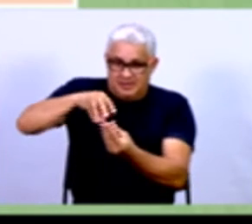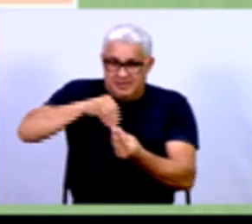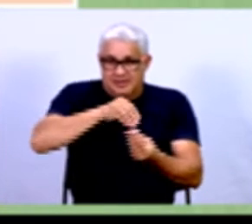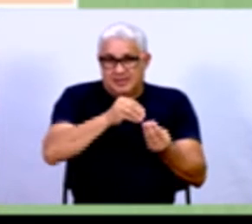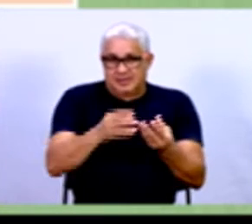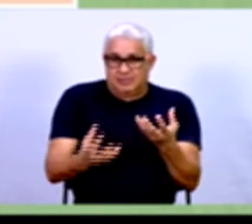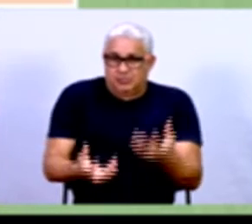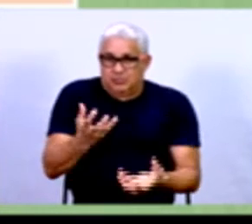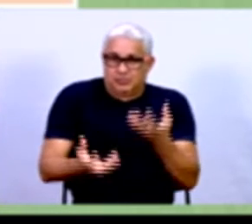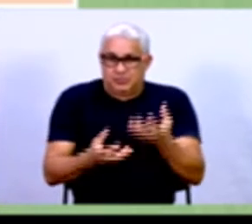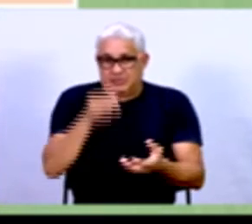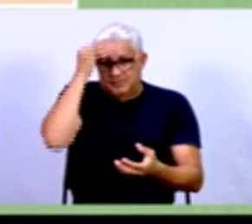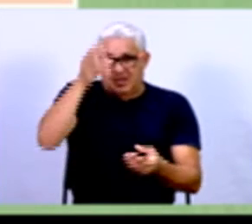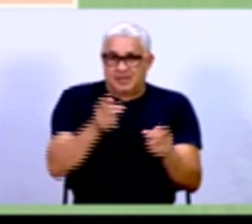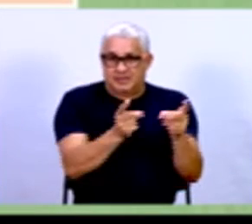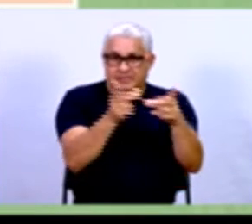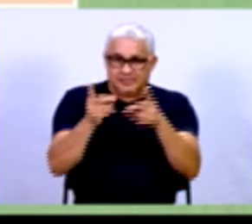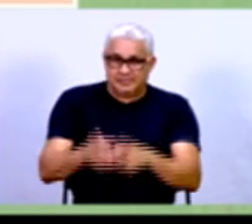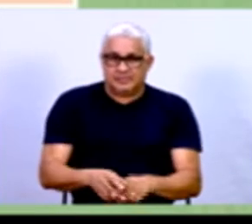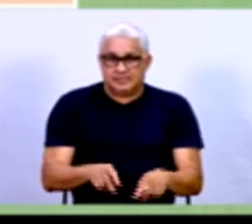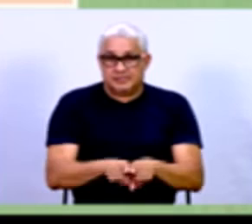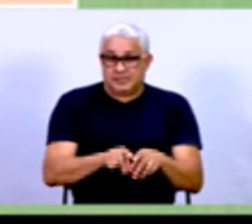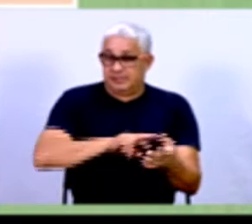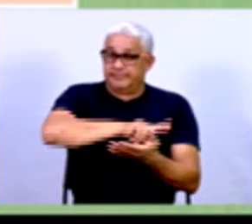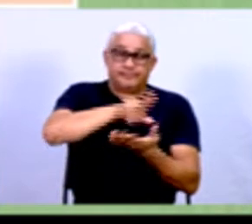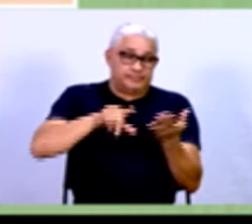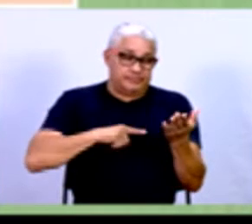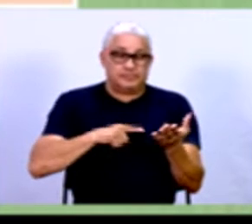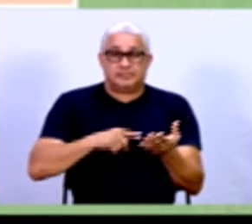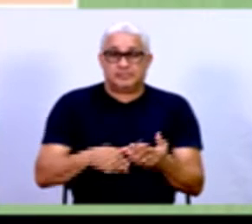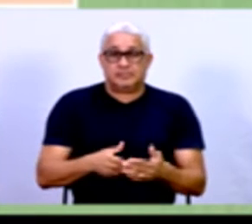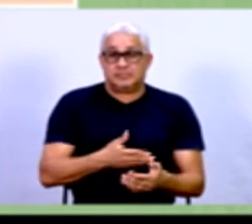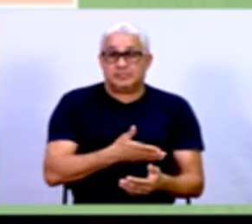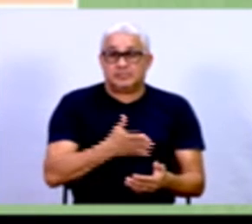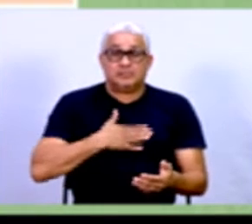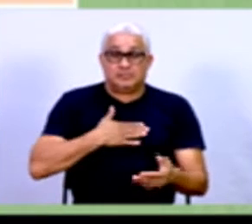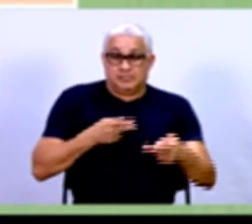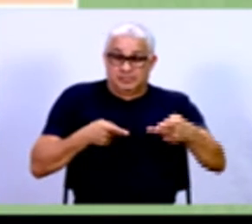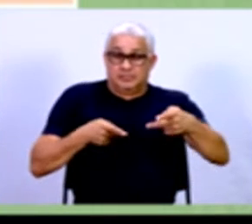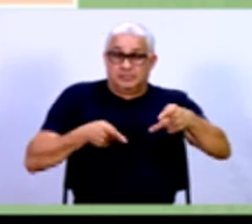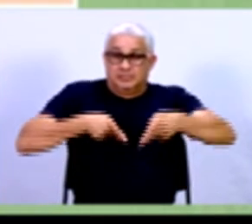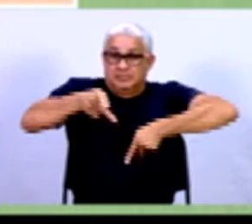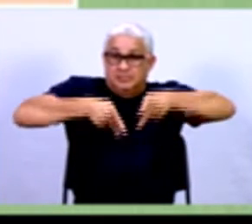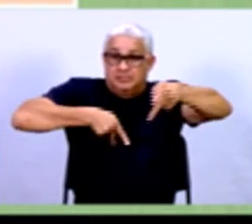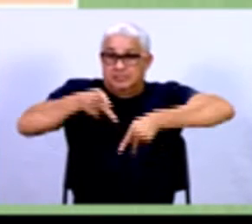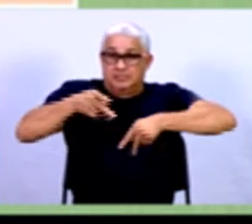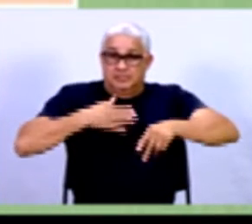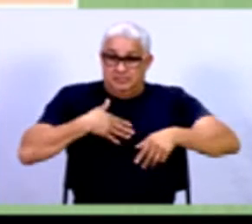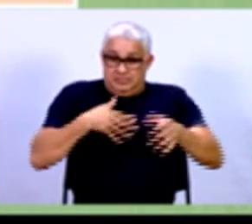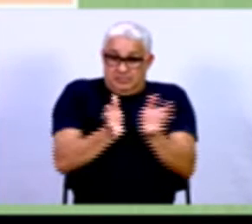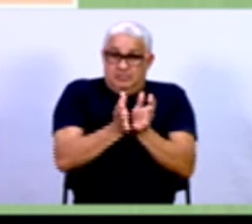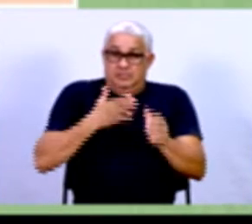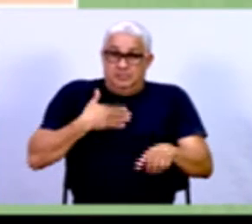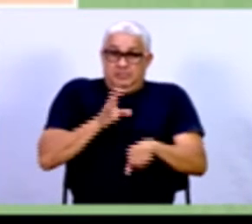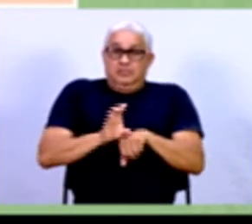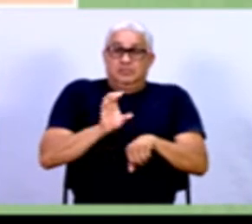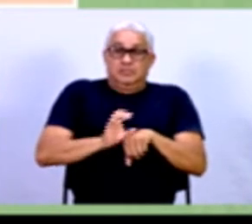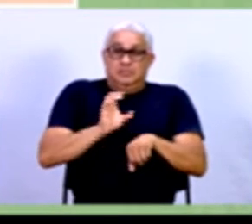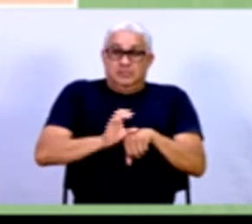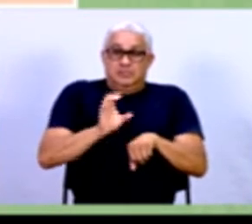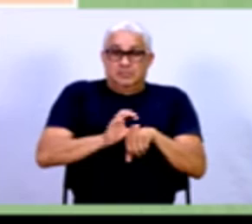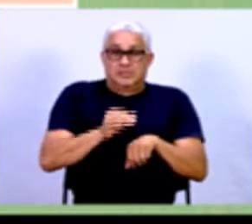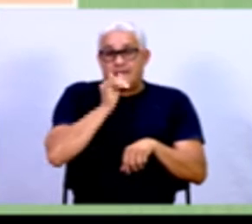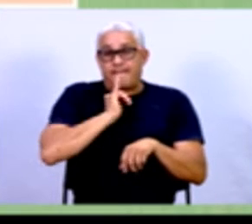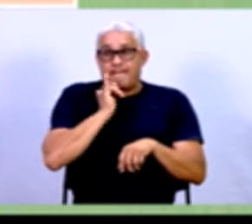entre várias outras coisas, né? Qual a minha população? Ó, a turma do meu curso, como por exemplo,